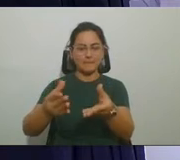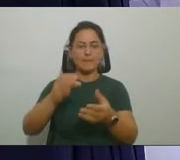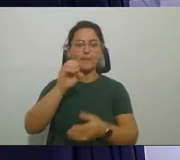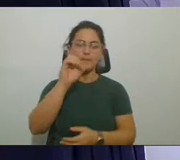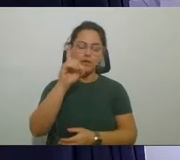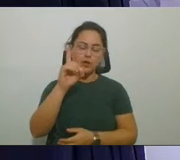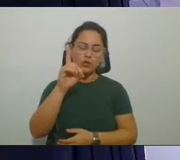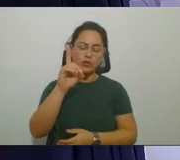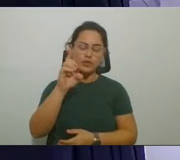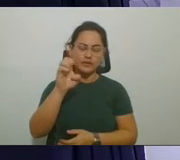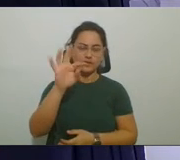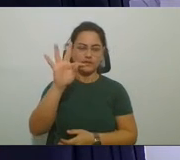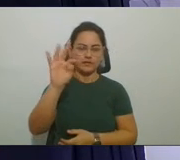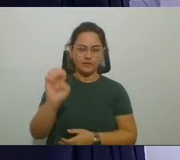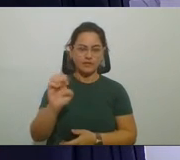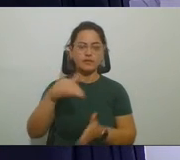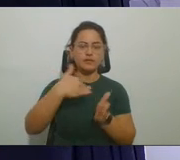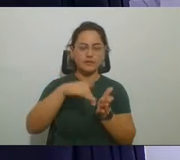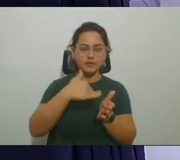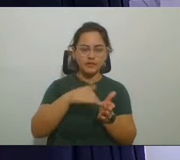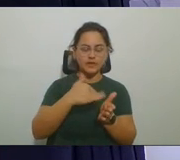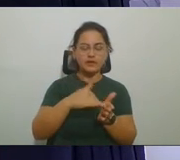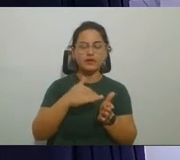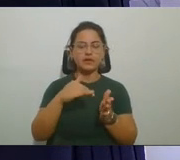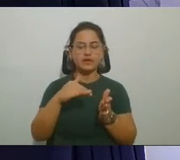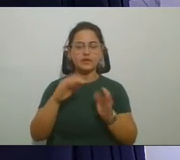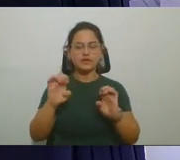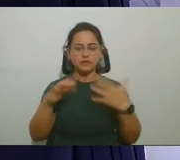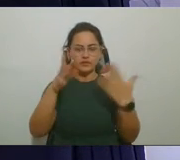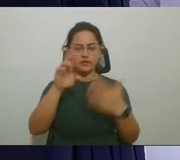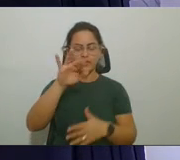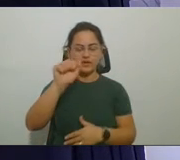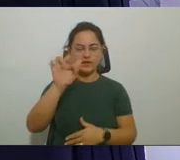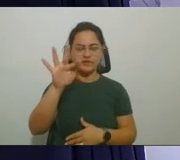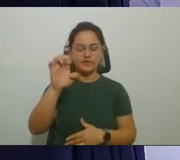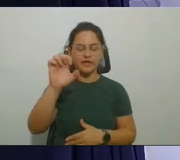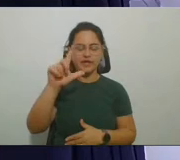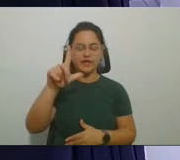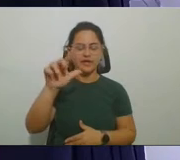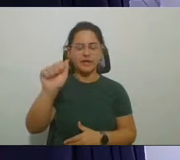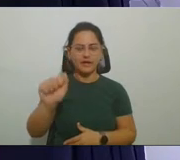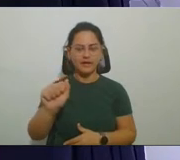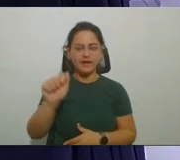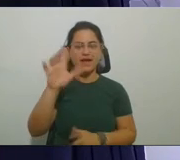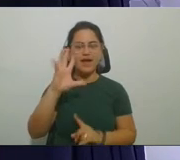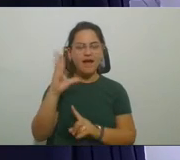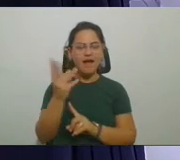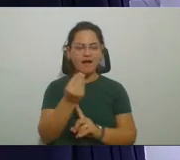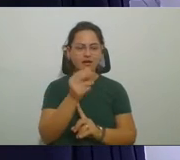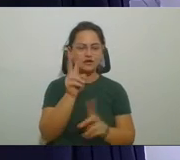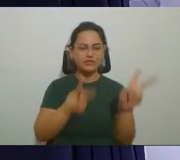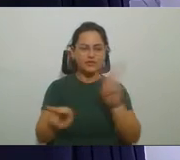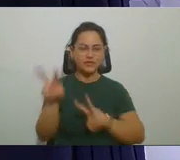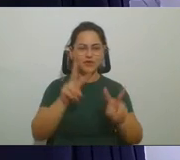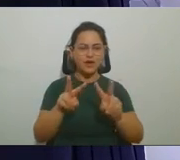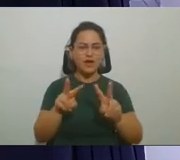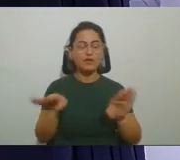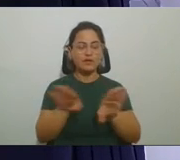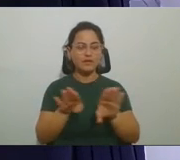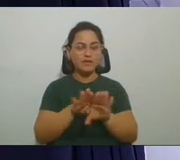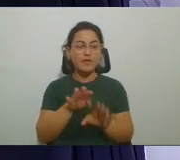evento, artista visual Rafaela Ribeiro Pereira, lhe faz a entrega de uma